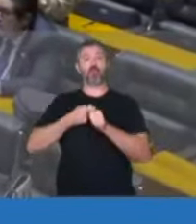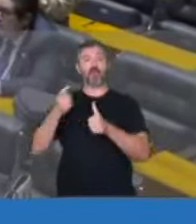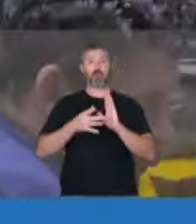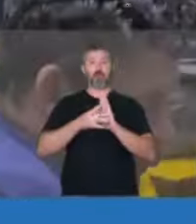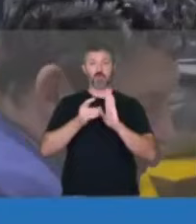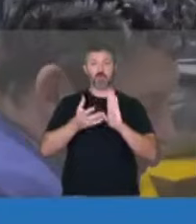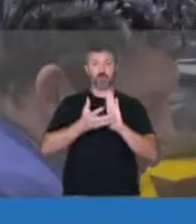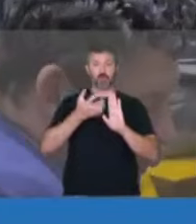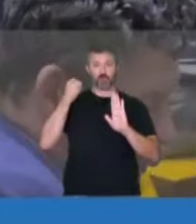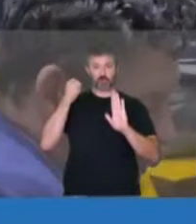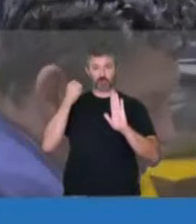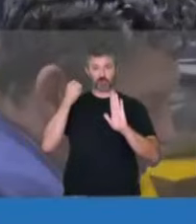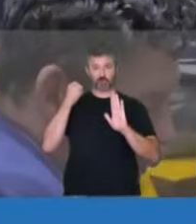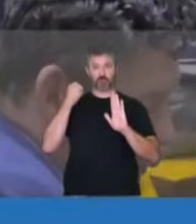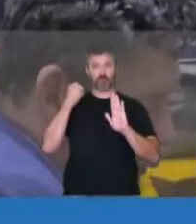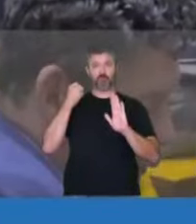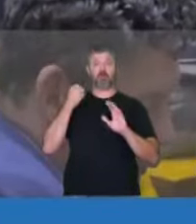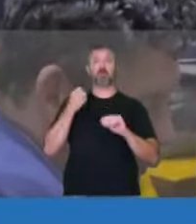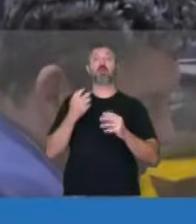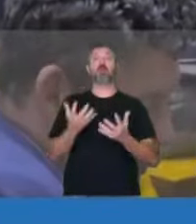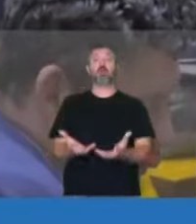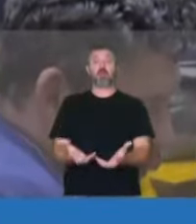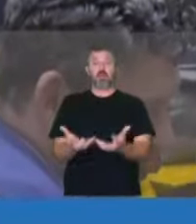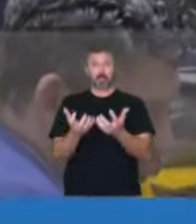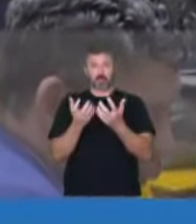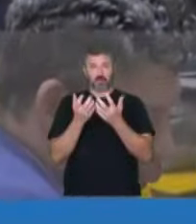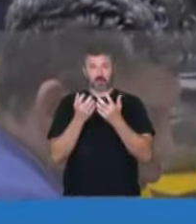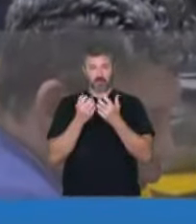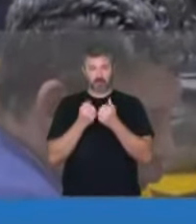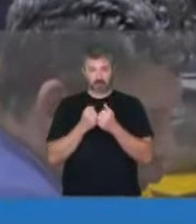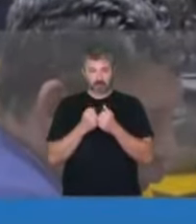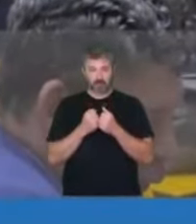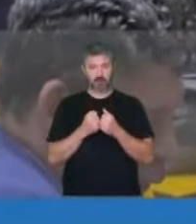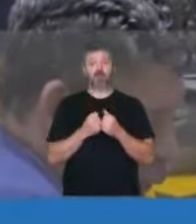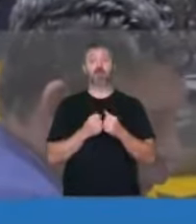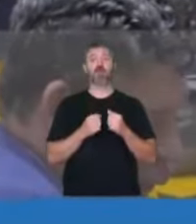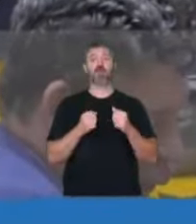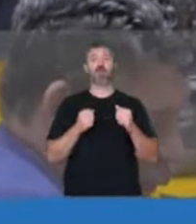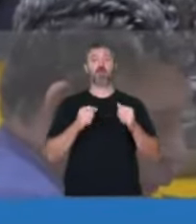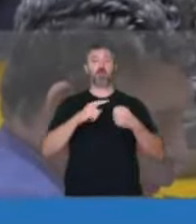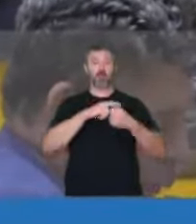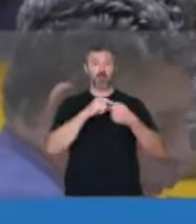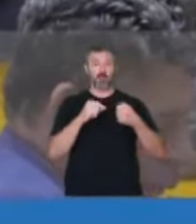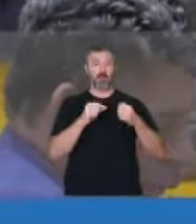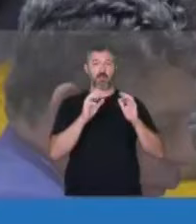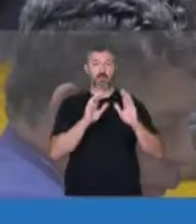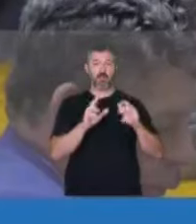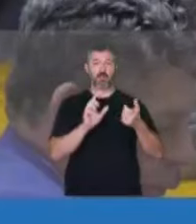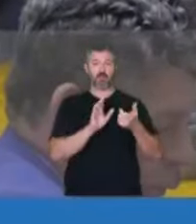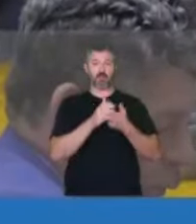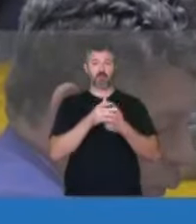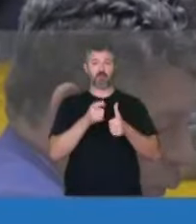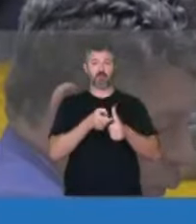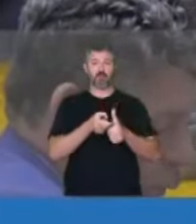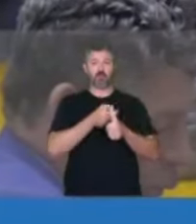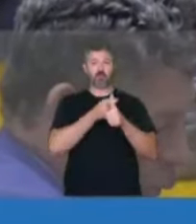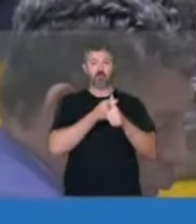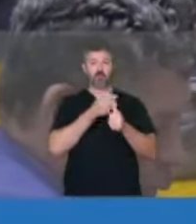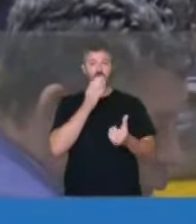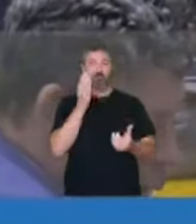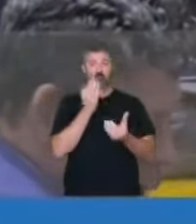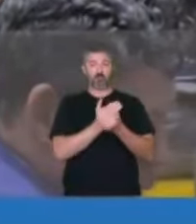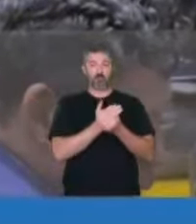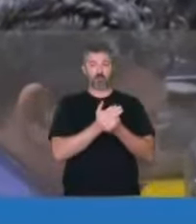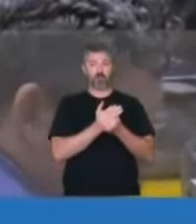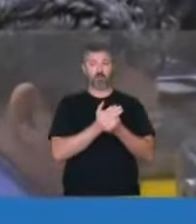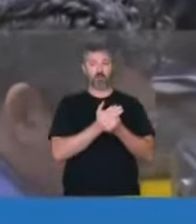deputados líderes governistas ali a própria articulação da base do governo tentando não colocar adante esse tipo de